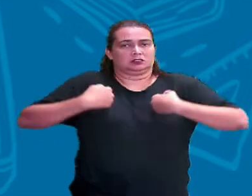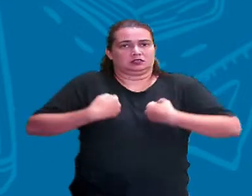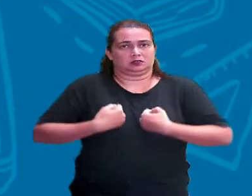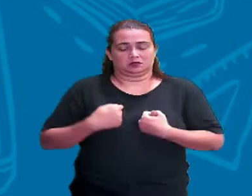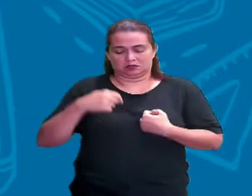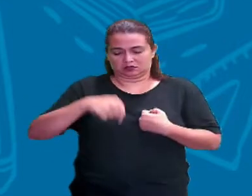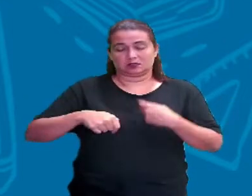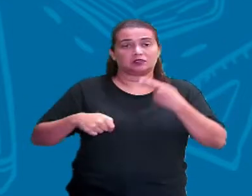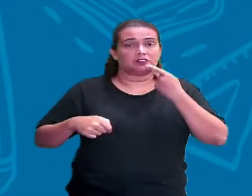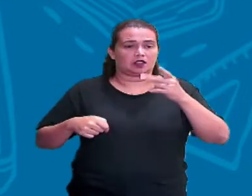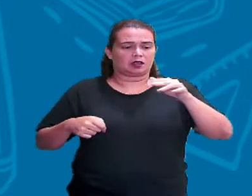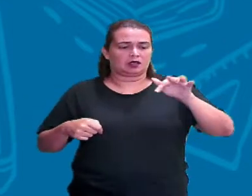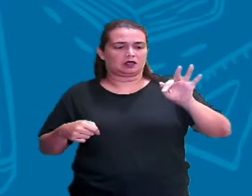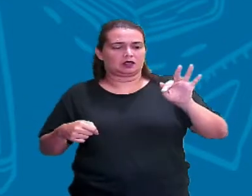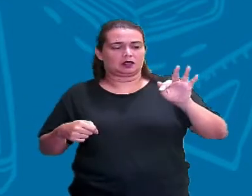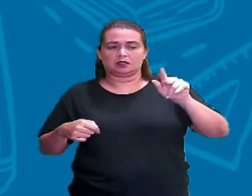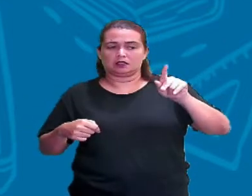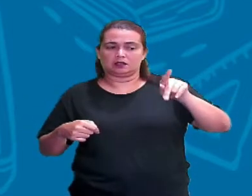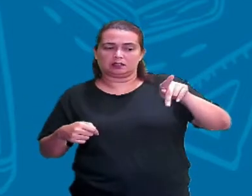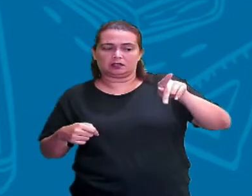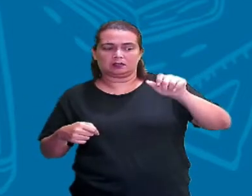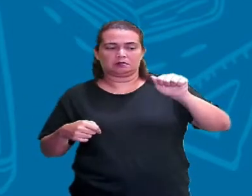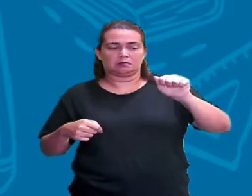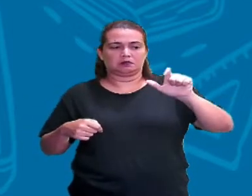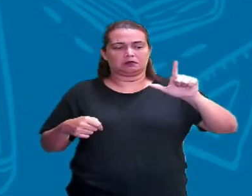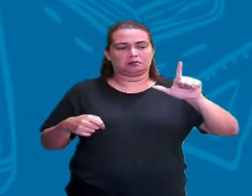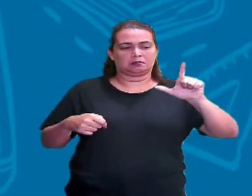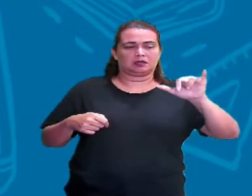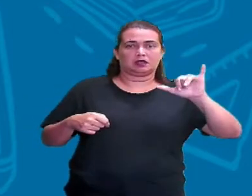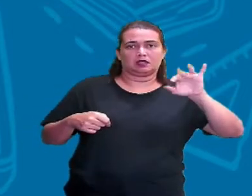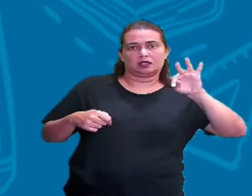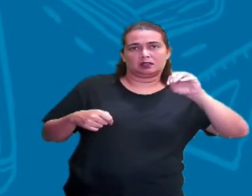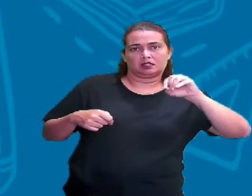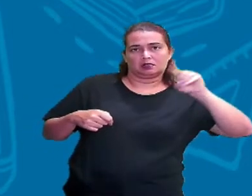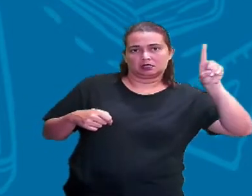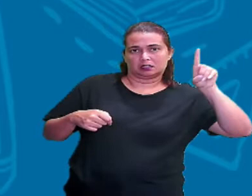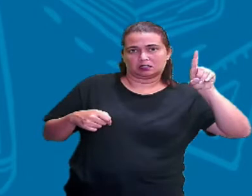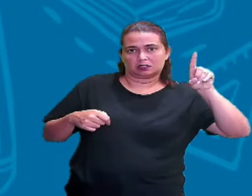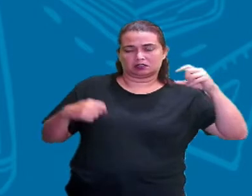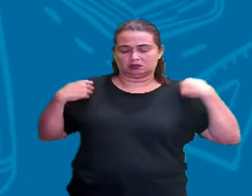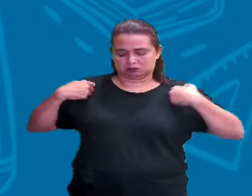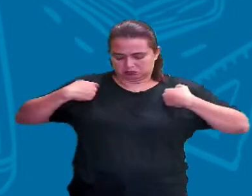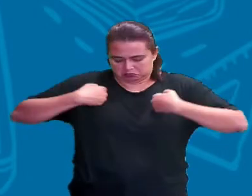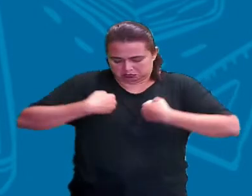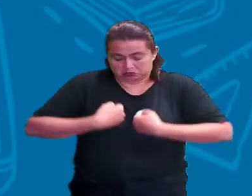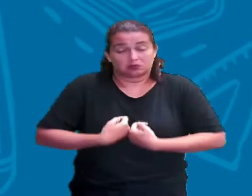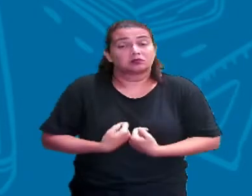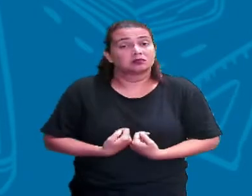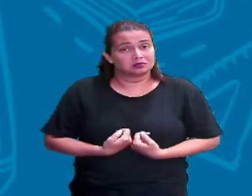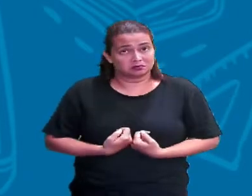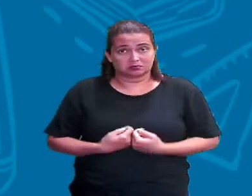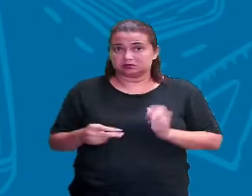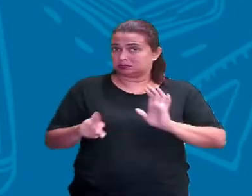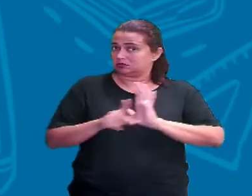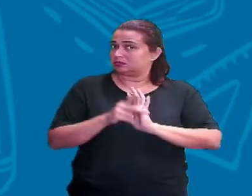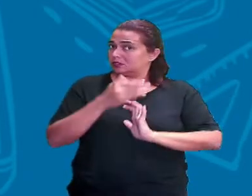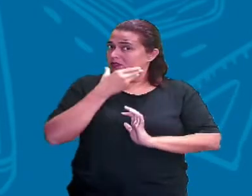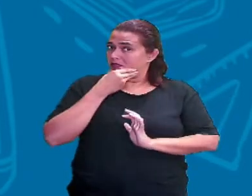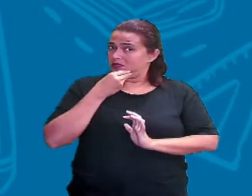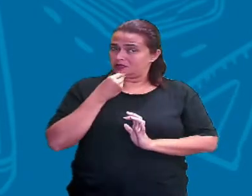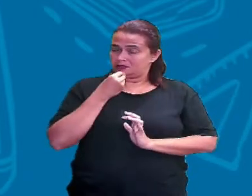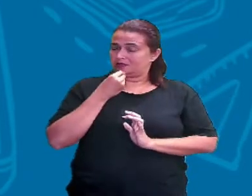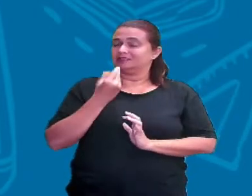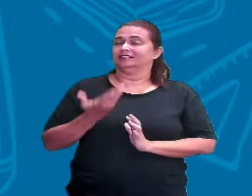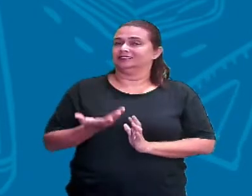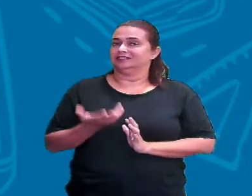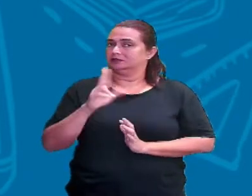paletó, não é? Ou seja, aquela túnica, né? Aquela roupa, aquela indumentária, não é? Como a gente